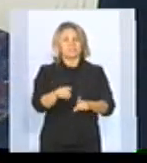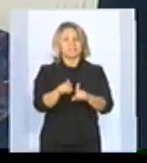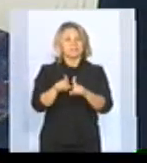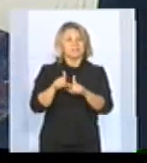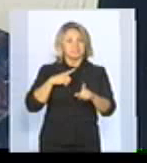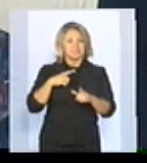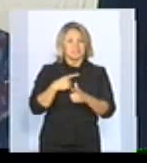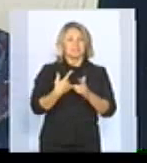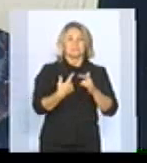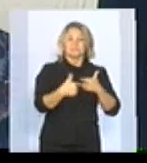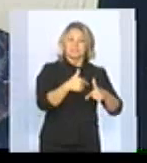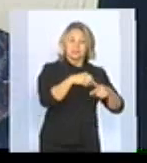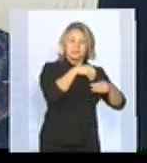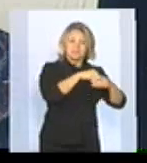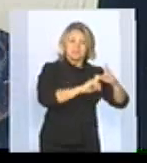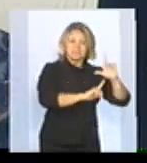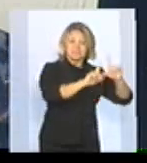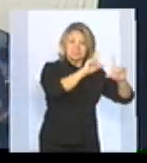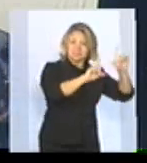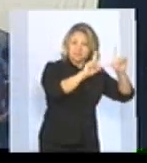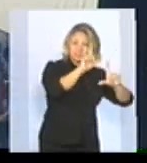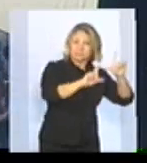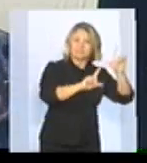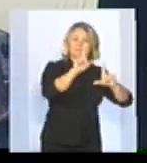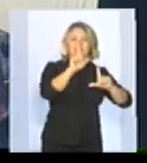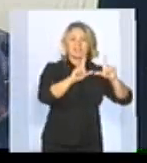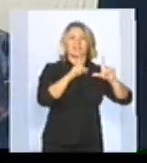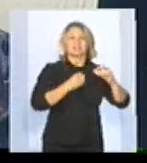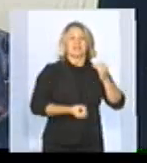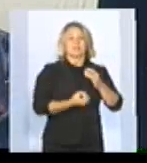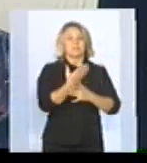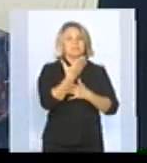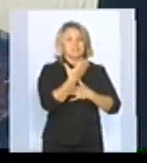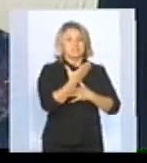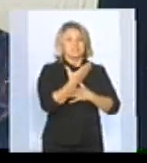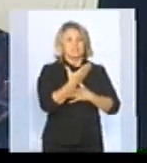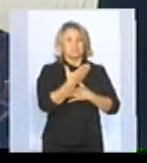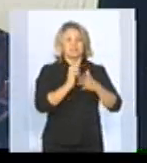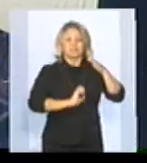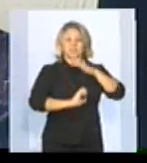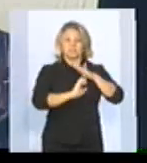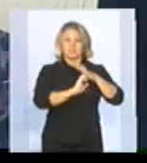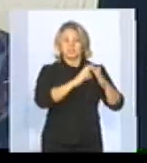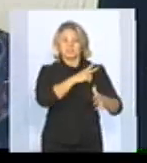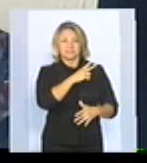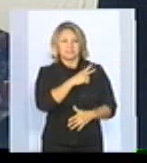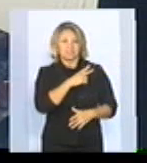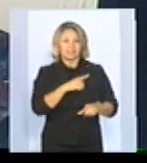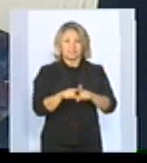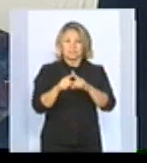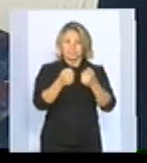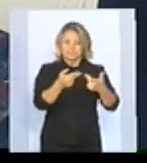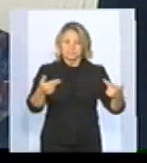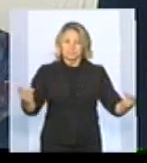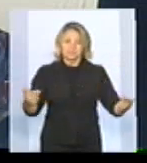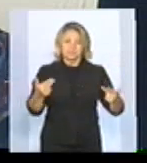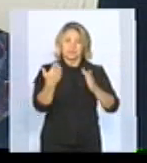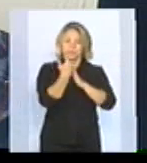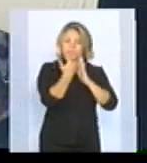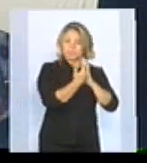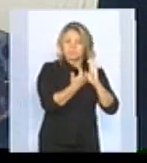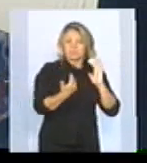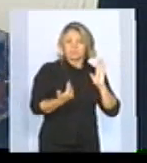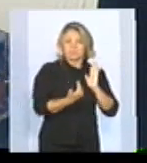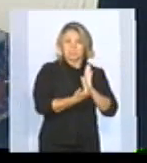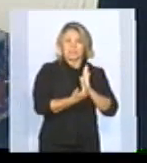qualificado, metade desse conteúdo produzido por produtora brasileira independente, 1/3 dos canais brasileiros de espaço qualificado programado por